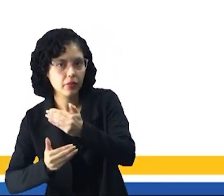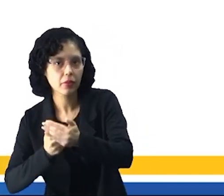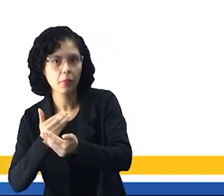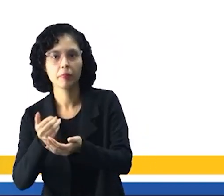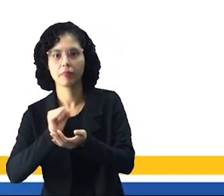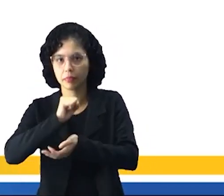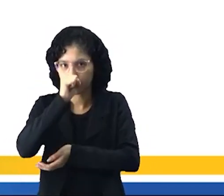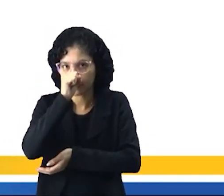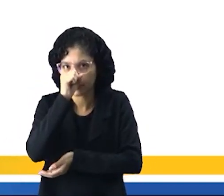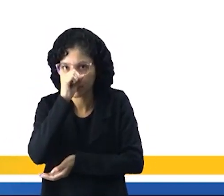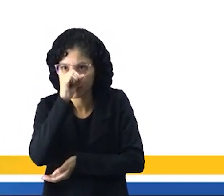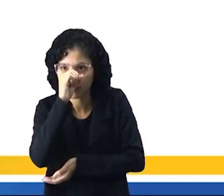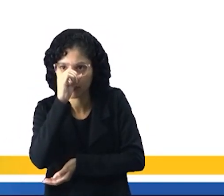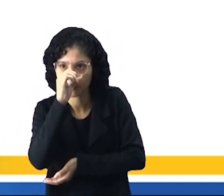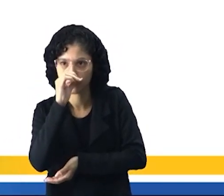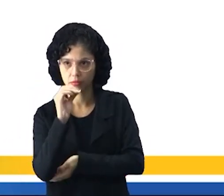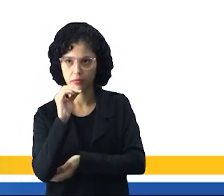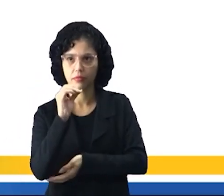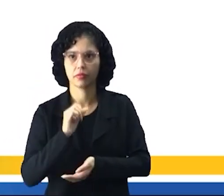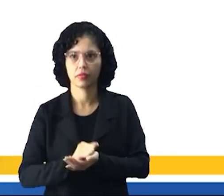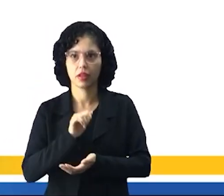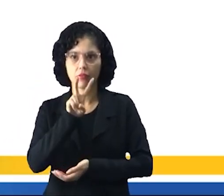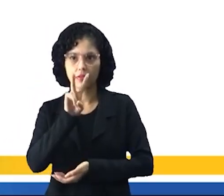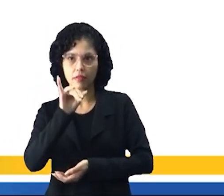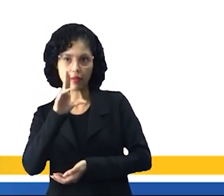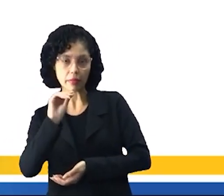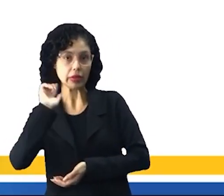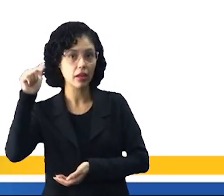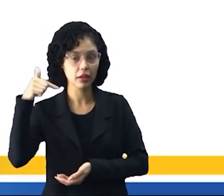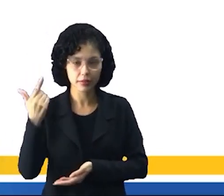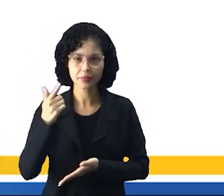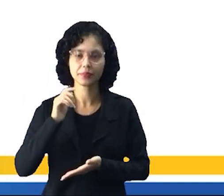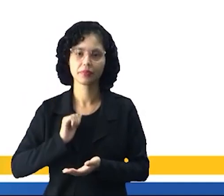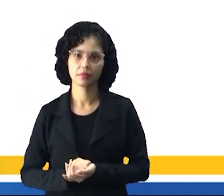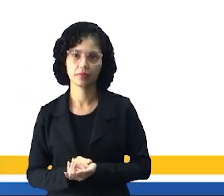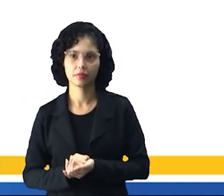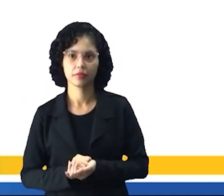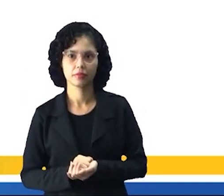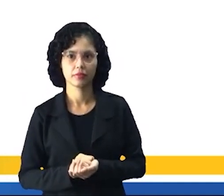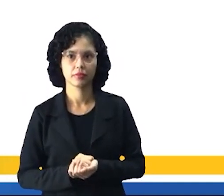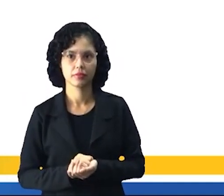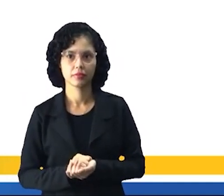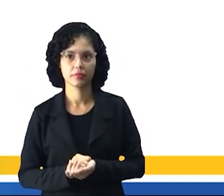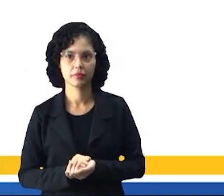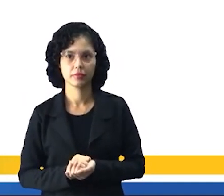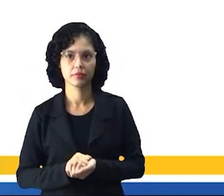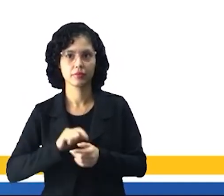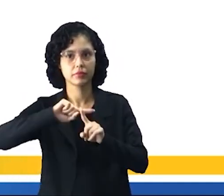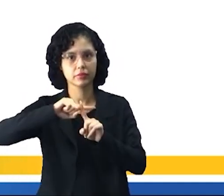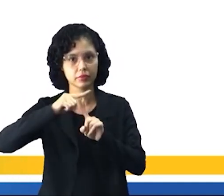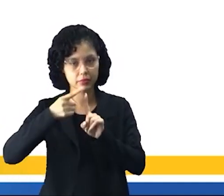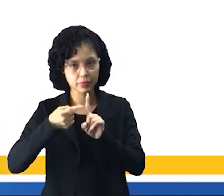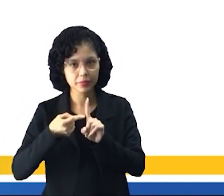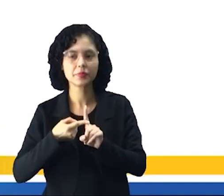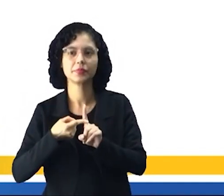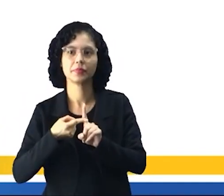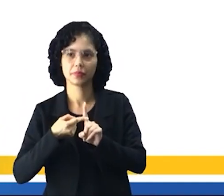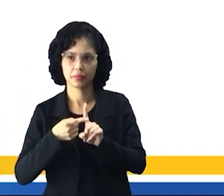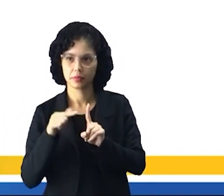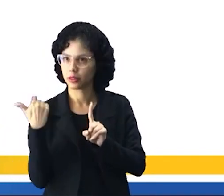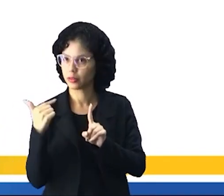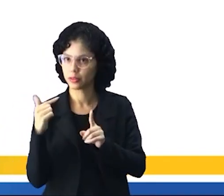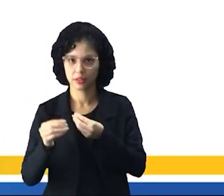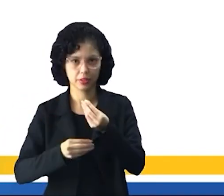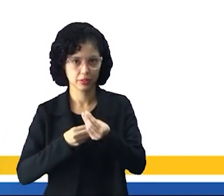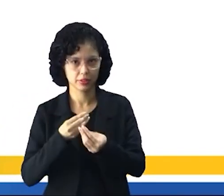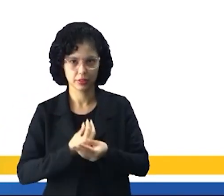desenvolvimento embrionário. Então você vai ter os vivíparos, que são aquele onde o embrião vai gerar dentro da mãe, não vai ter